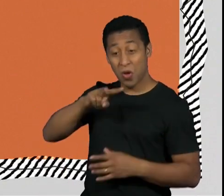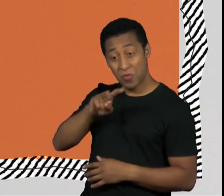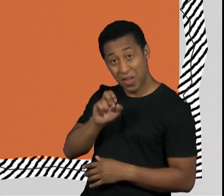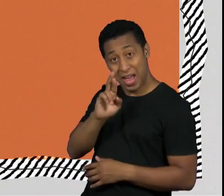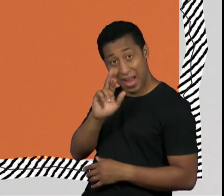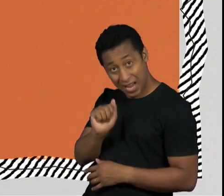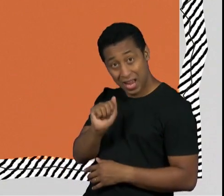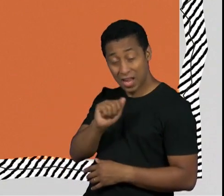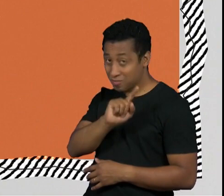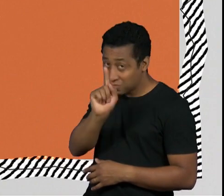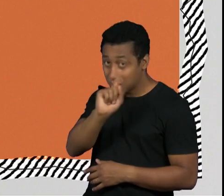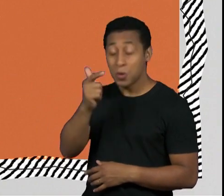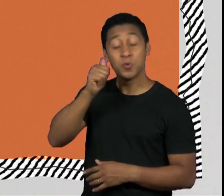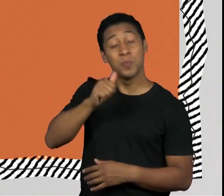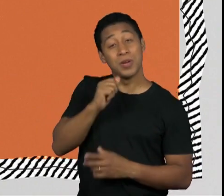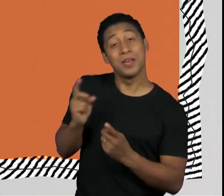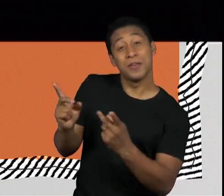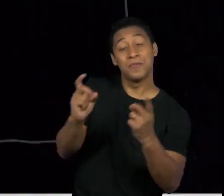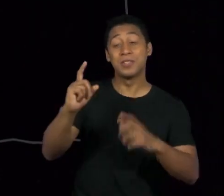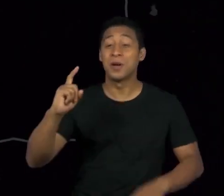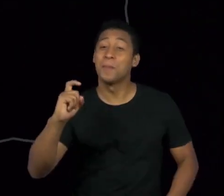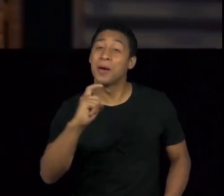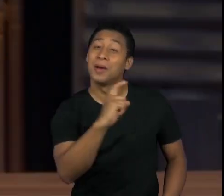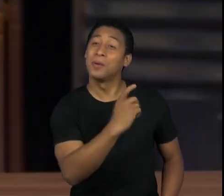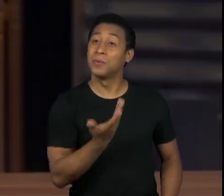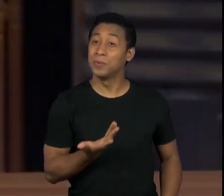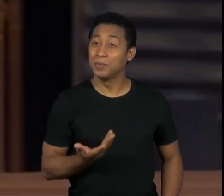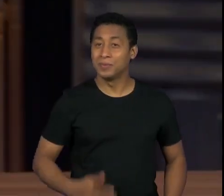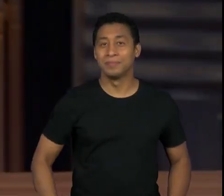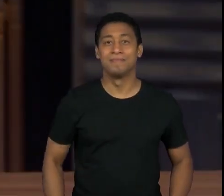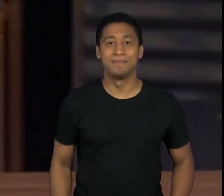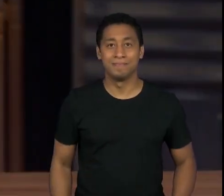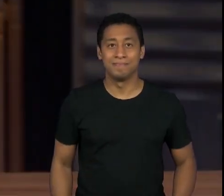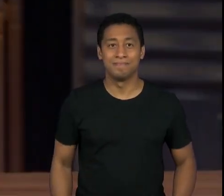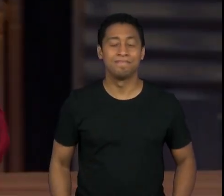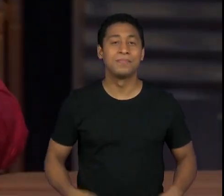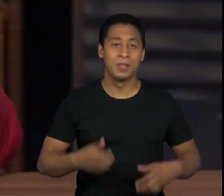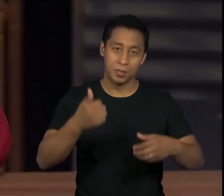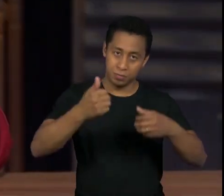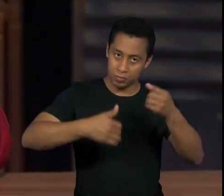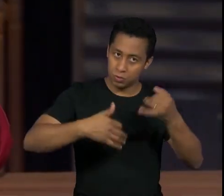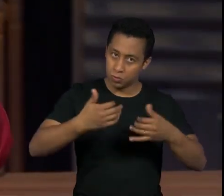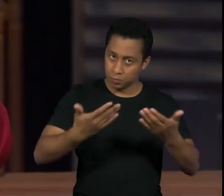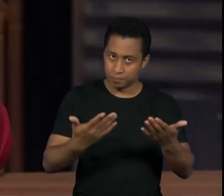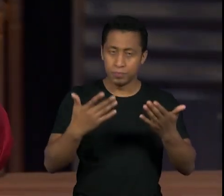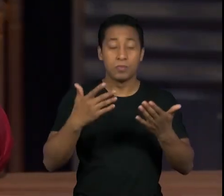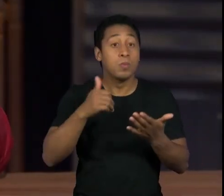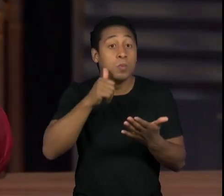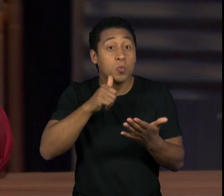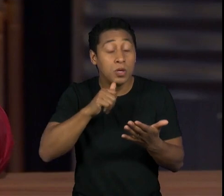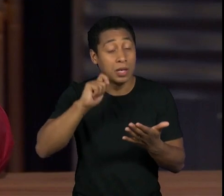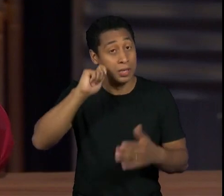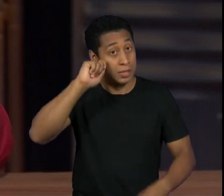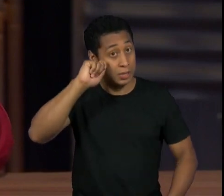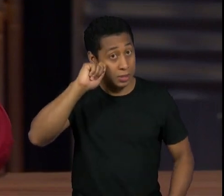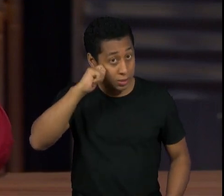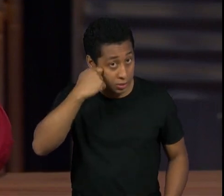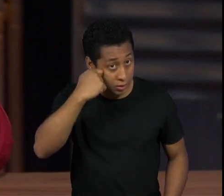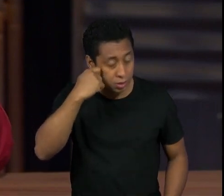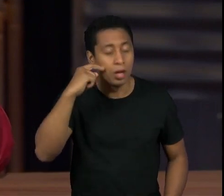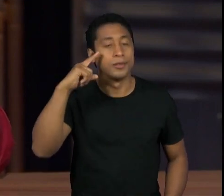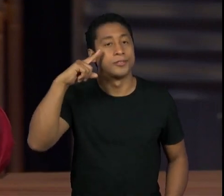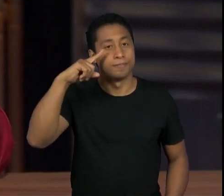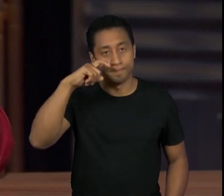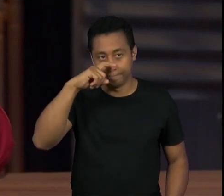do Camarão. Nós já falamos aqui sobre a dificuldade de ser mulher negra e agora eu